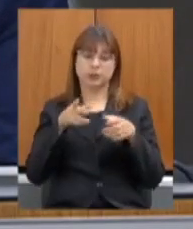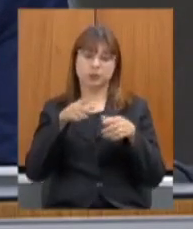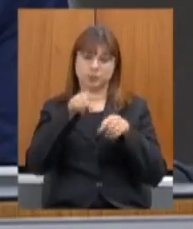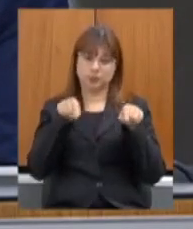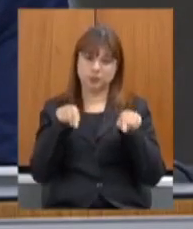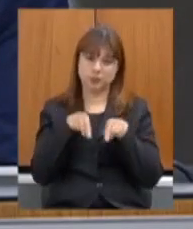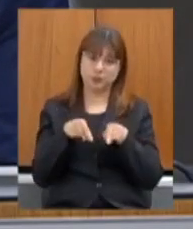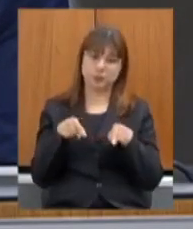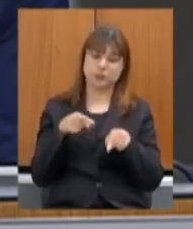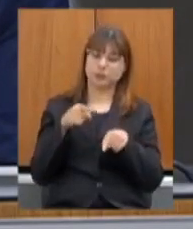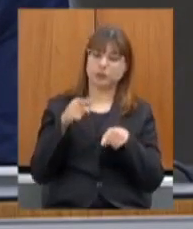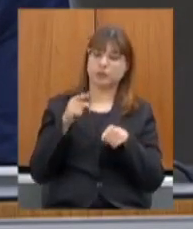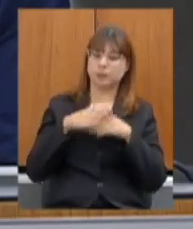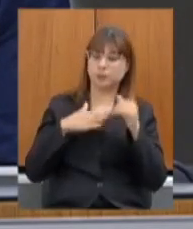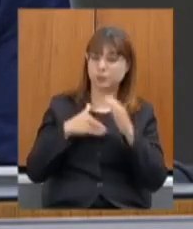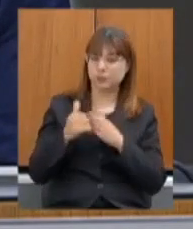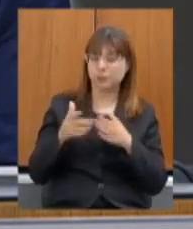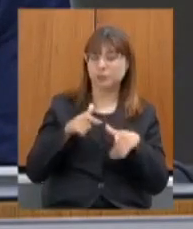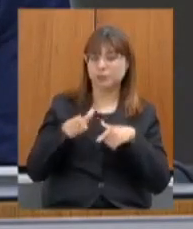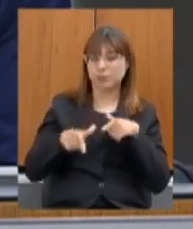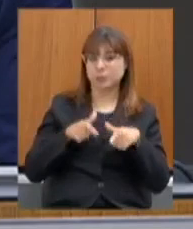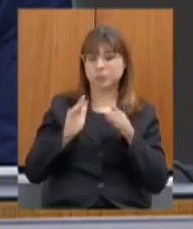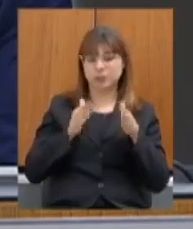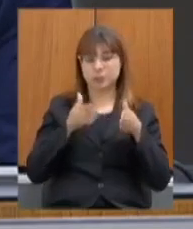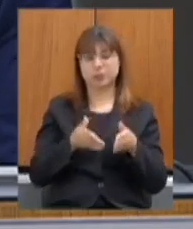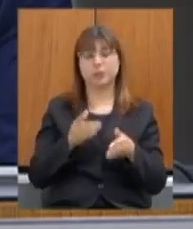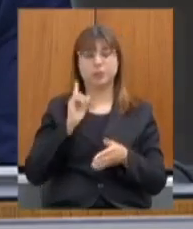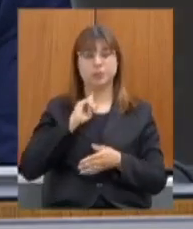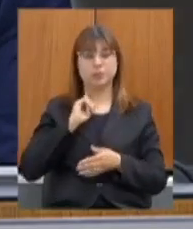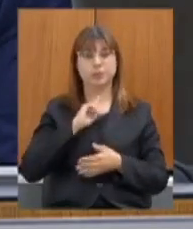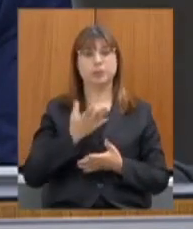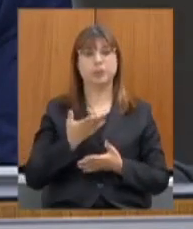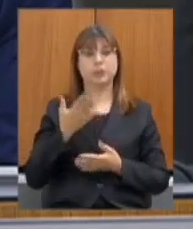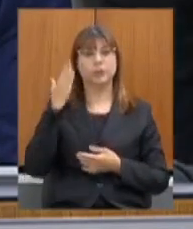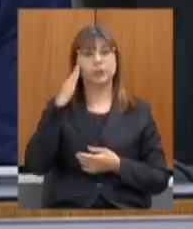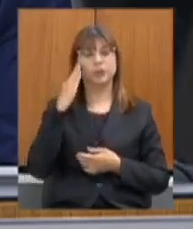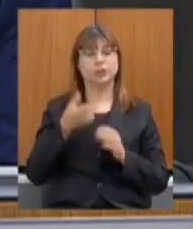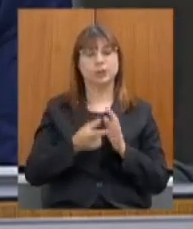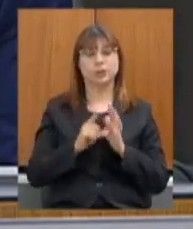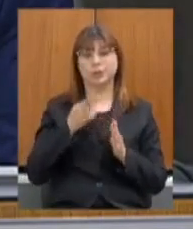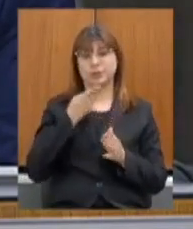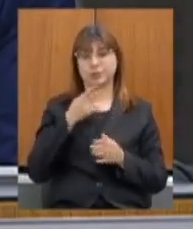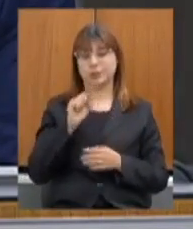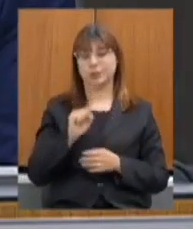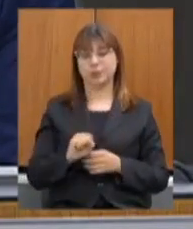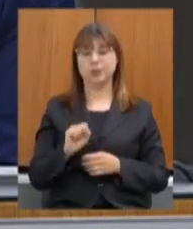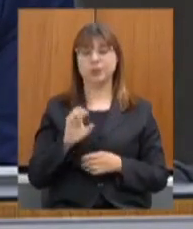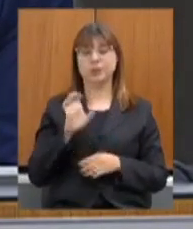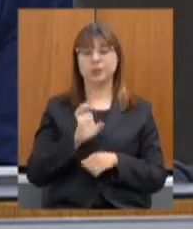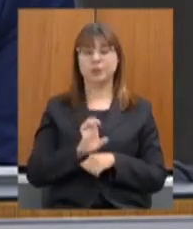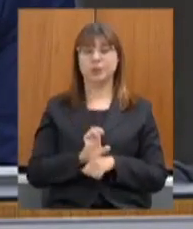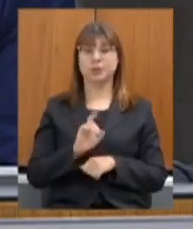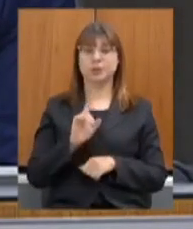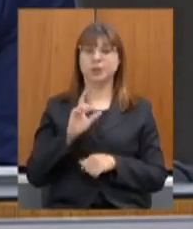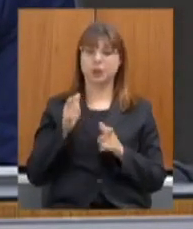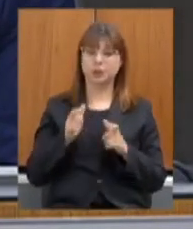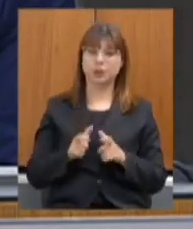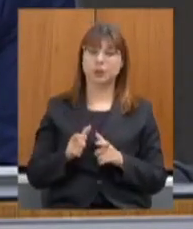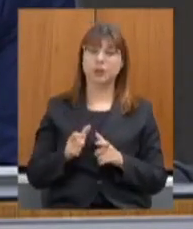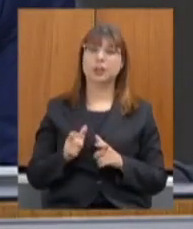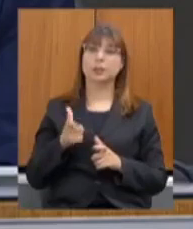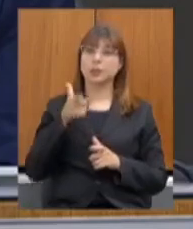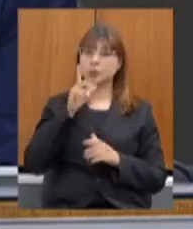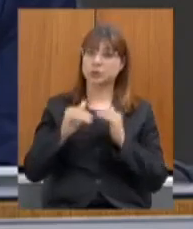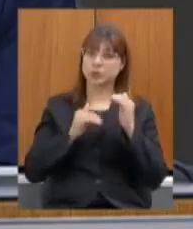Temos certeza que infraestrutura é uma pauta fundamental para o sul do nosso Estado, como o senhor bem colocou, que é, inclusive, uma região do nosso Estado que está se